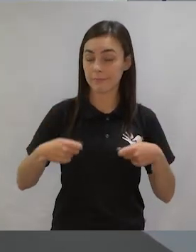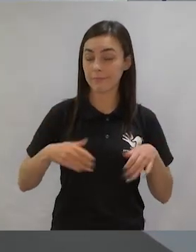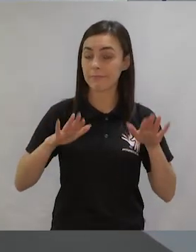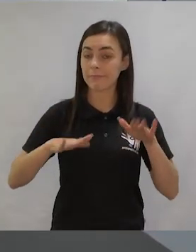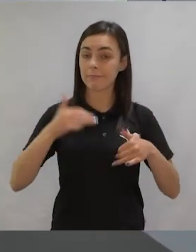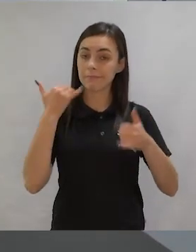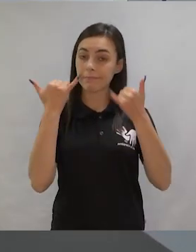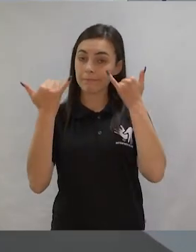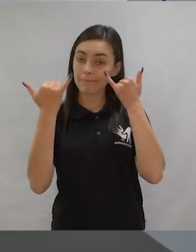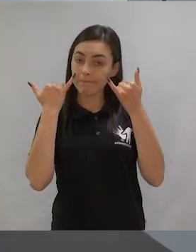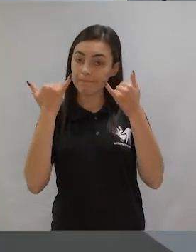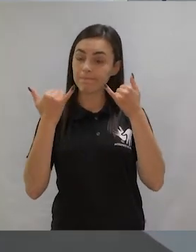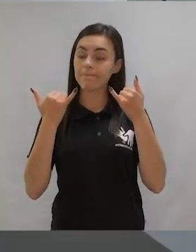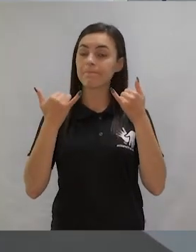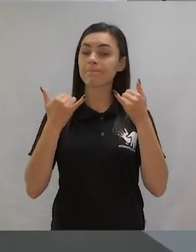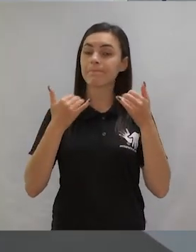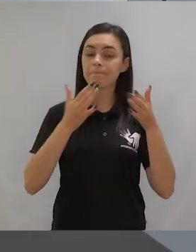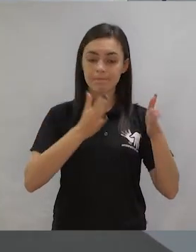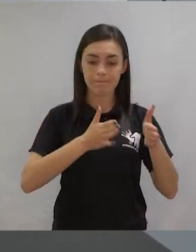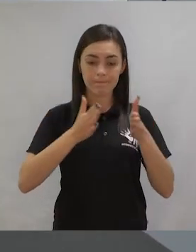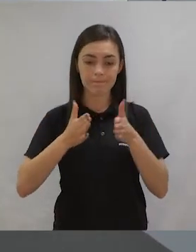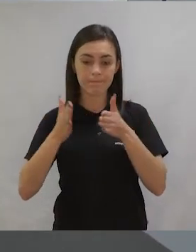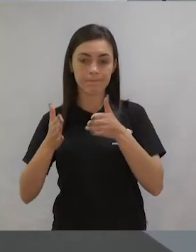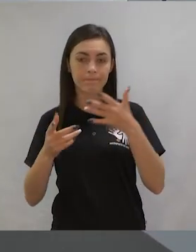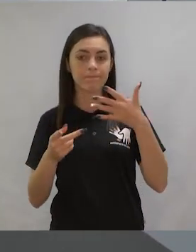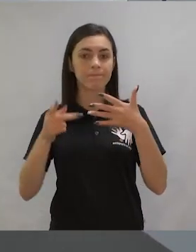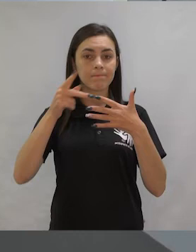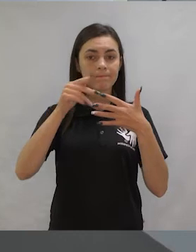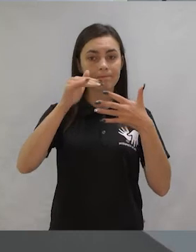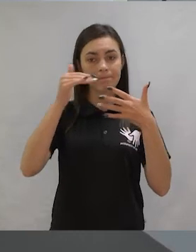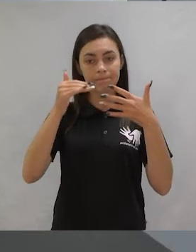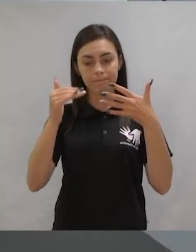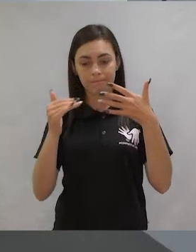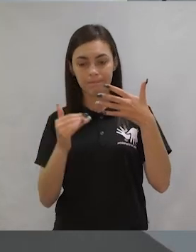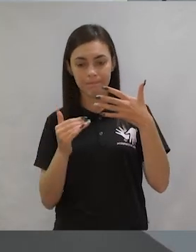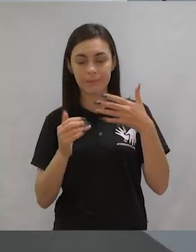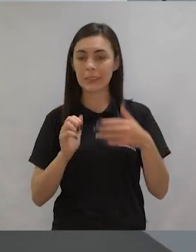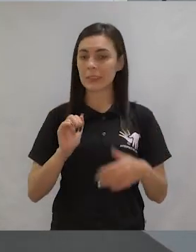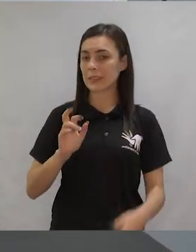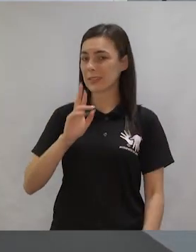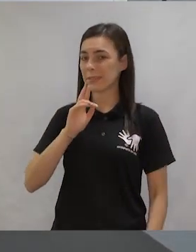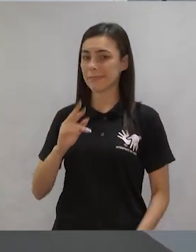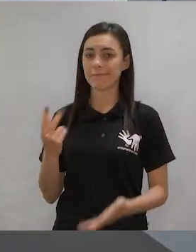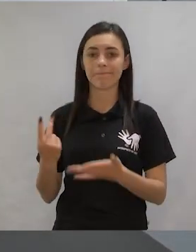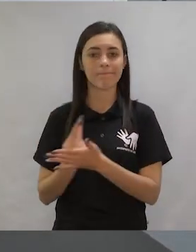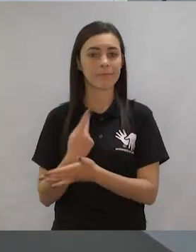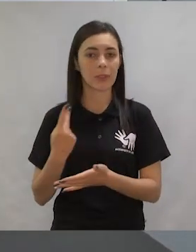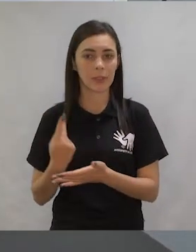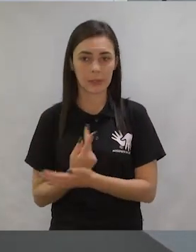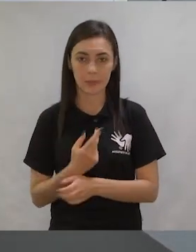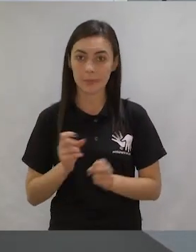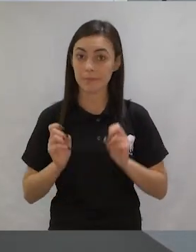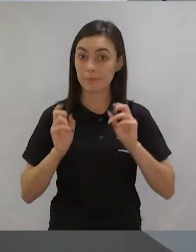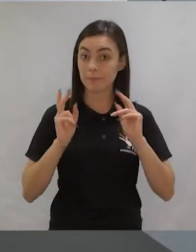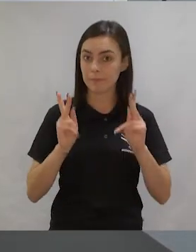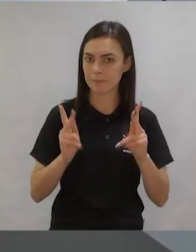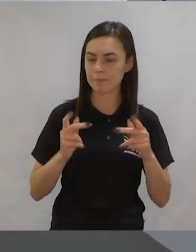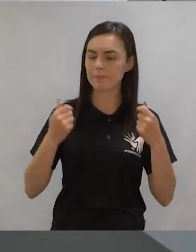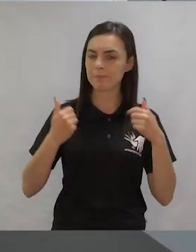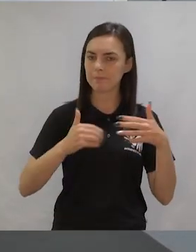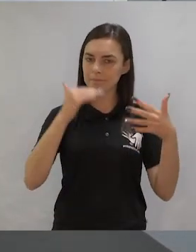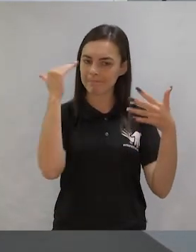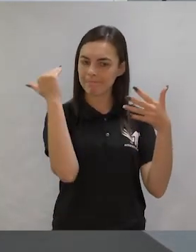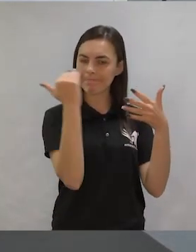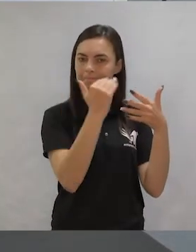Tem coisas que nós precisamos seguir uma ordem. É uma ordem, senão nosso resultado dá errado nas nossas